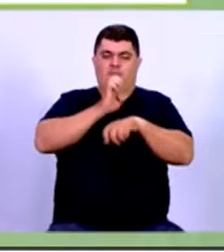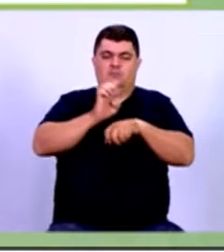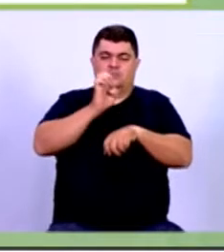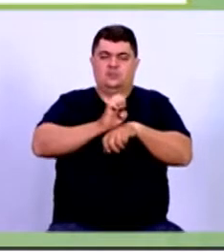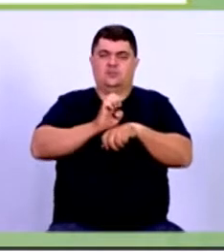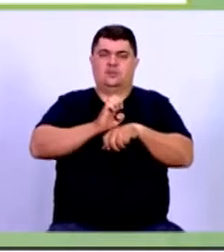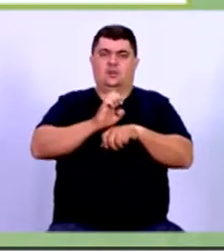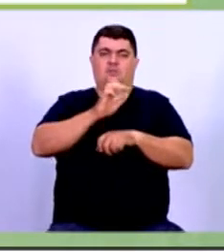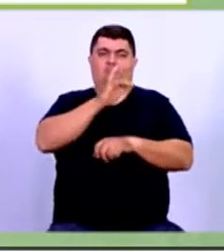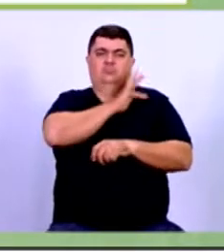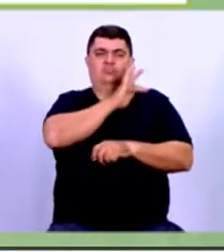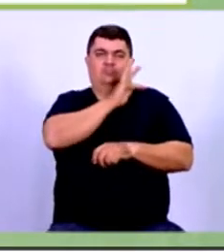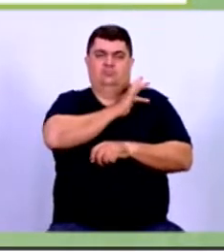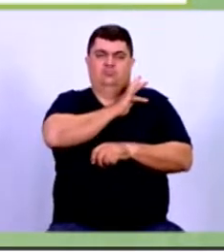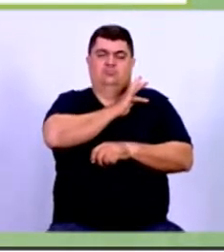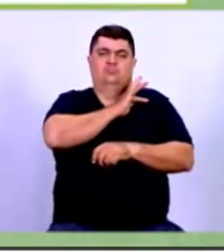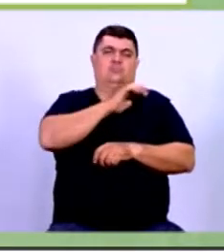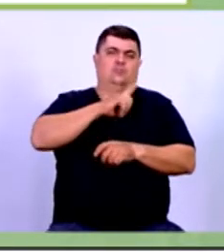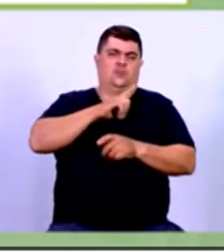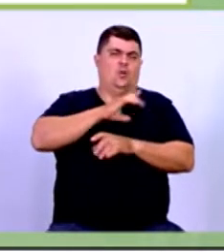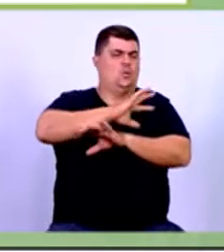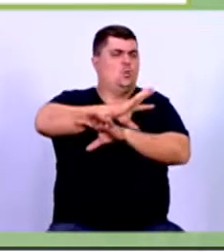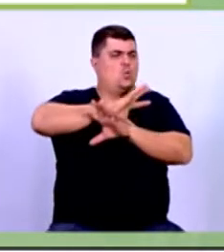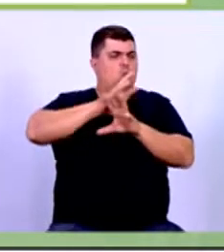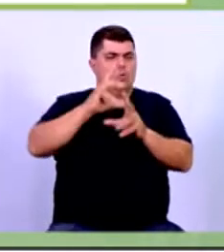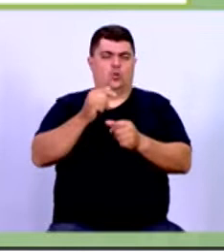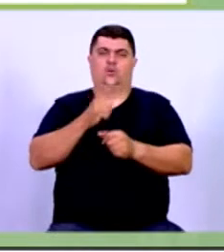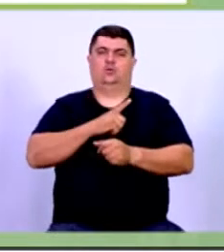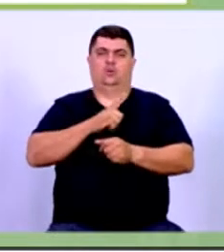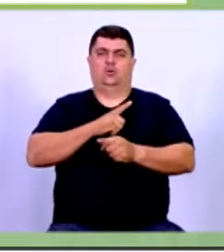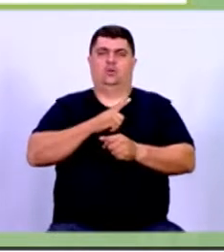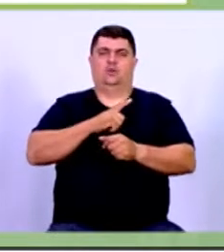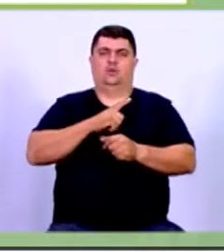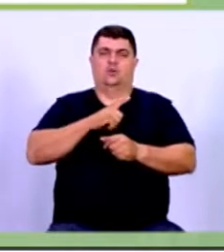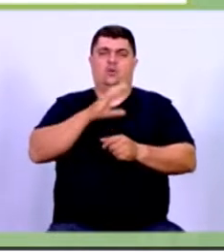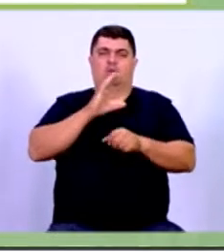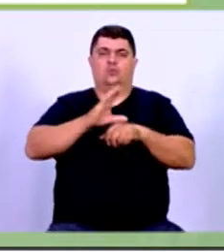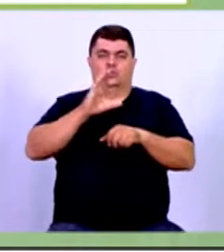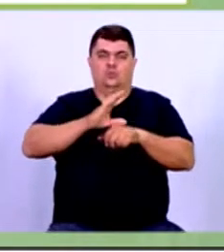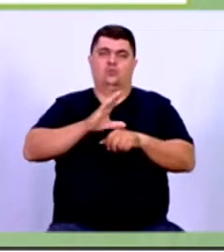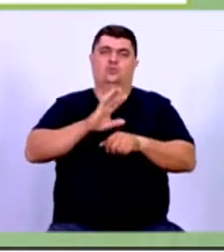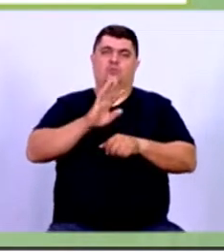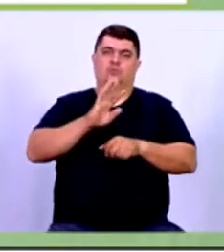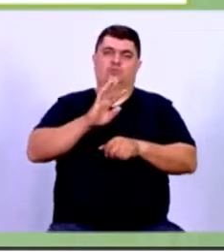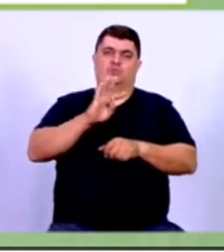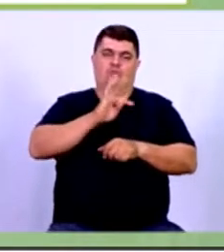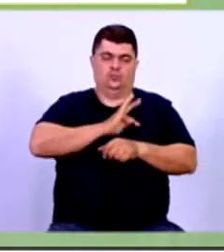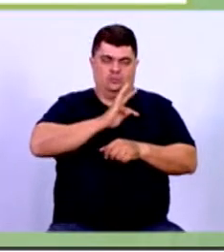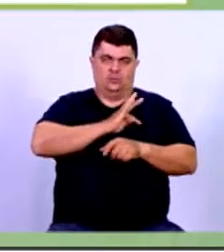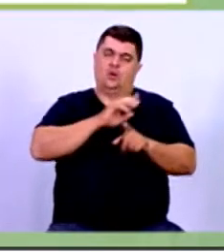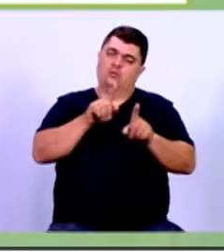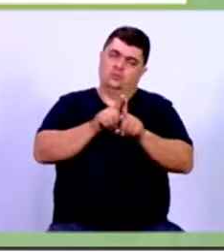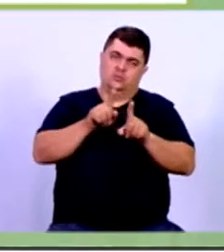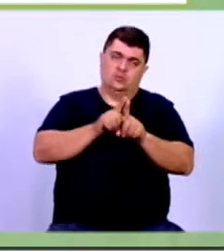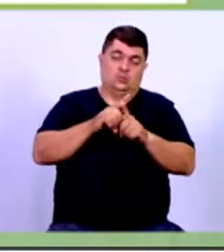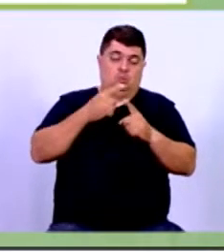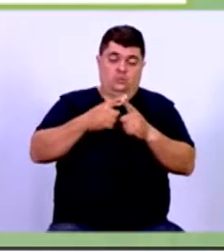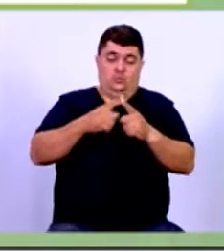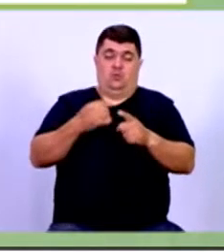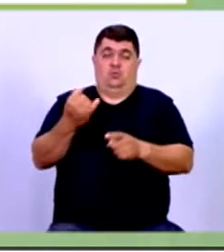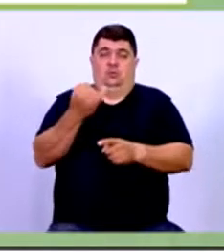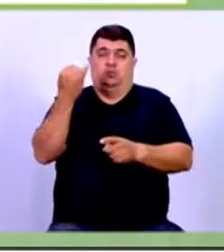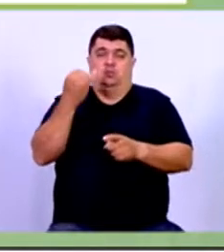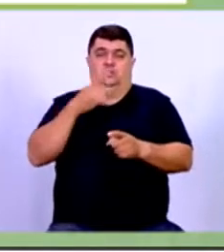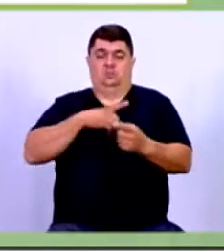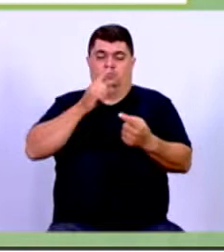de graduação, várias áreas possuem, e os cursos técnicos têm caráter essencial, porque ele tem esse objetivo